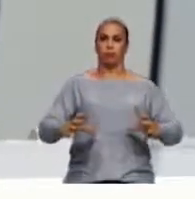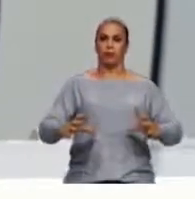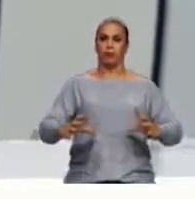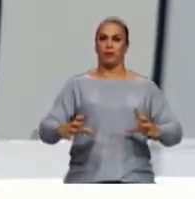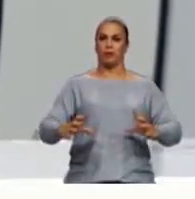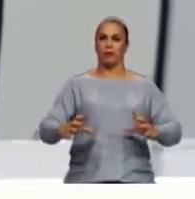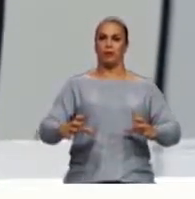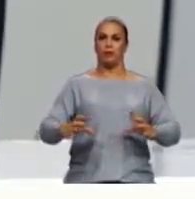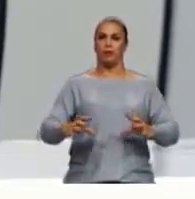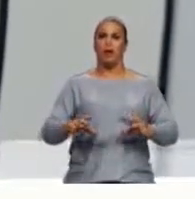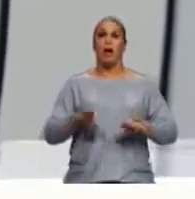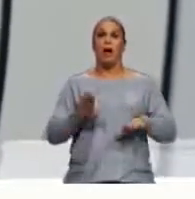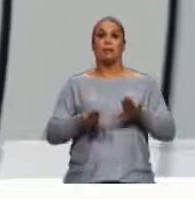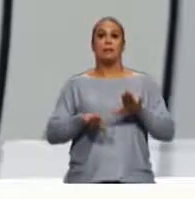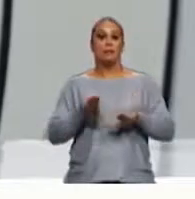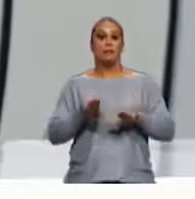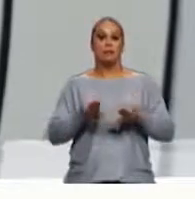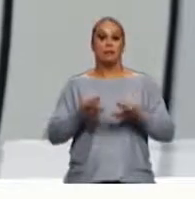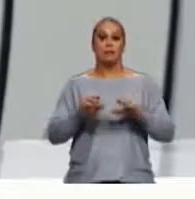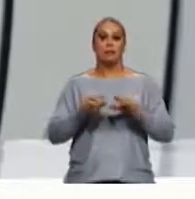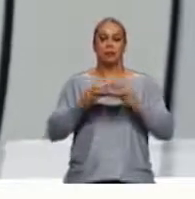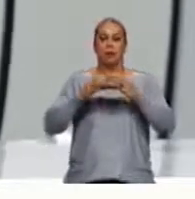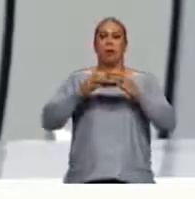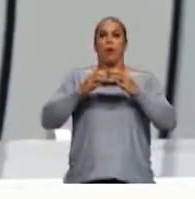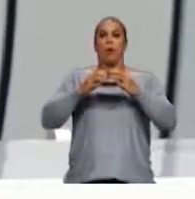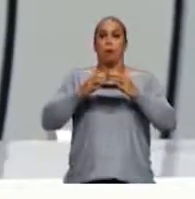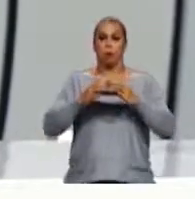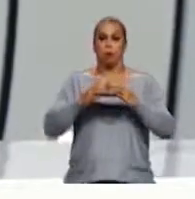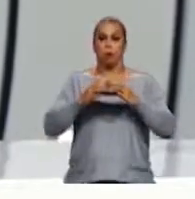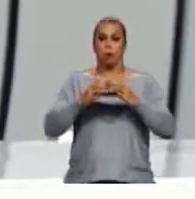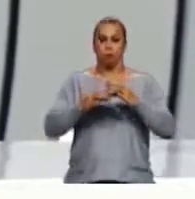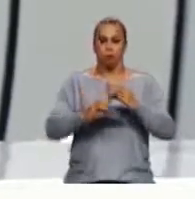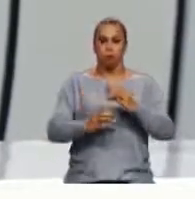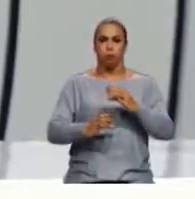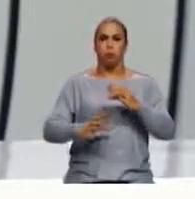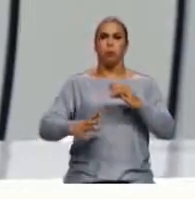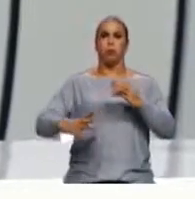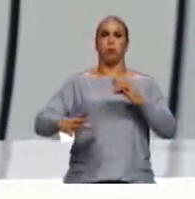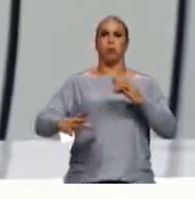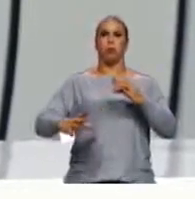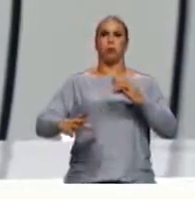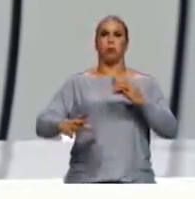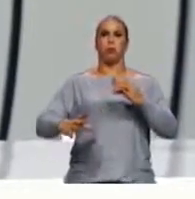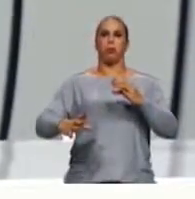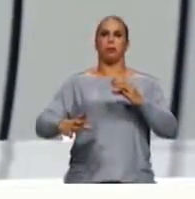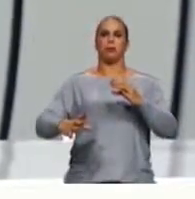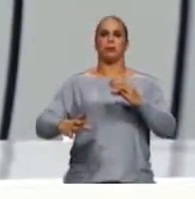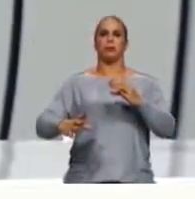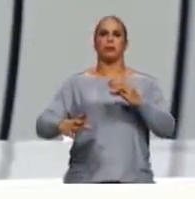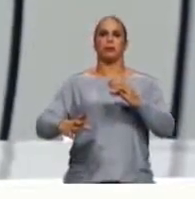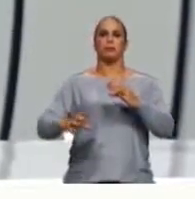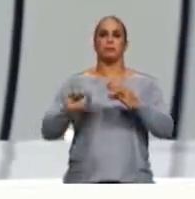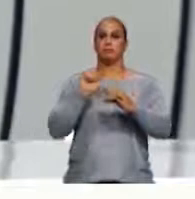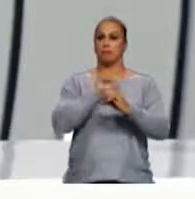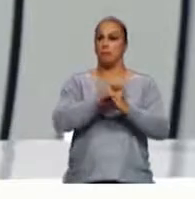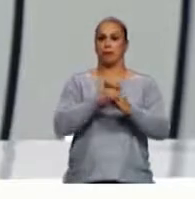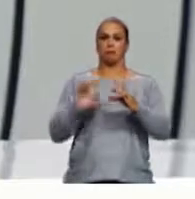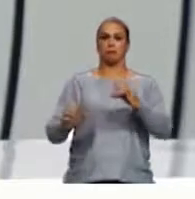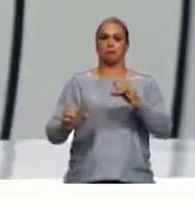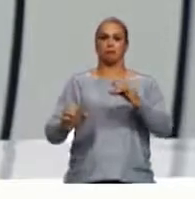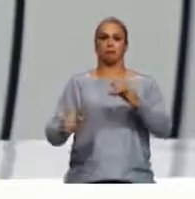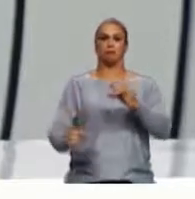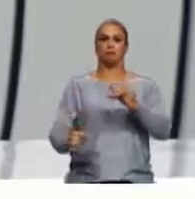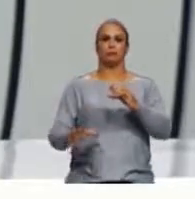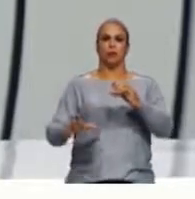vai se contrair para lançar o ar para fora. Então, a caixa torácica, traqueia,